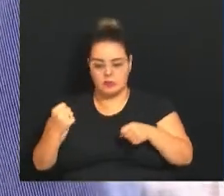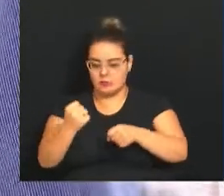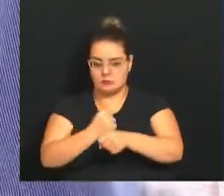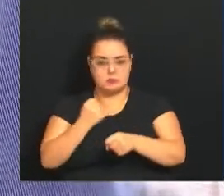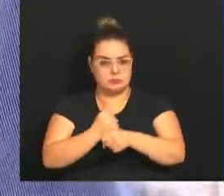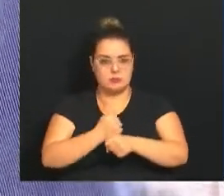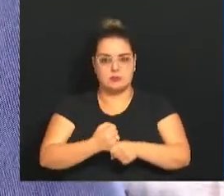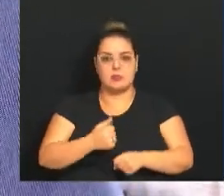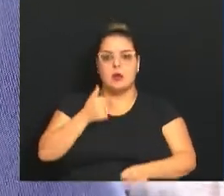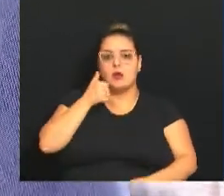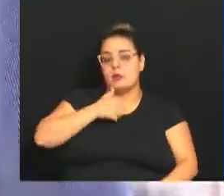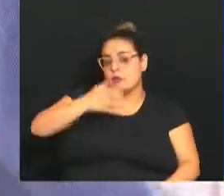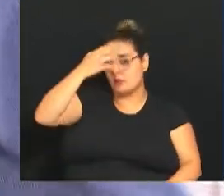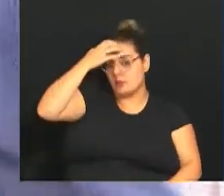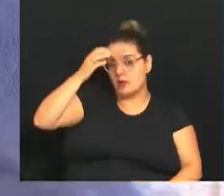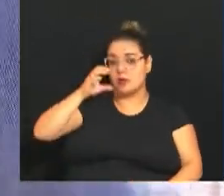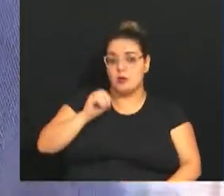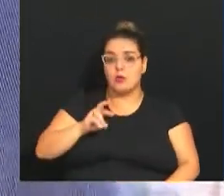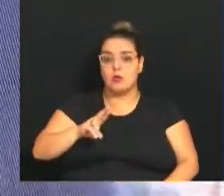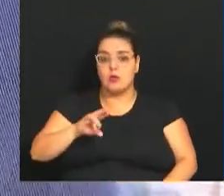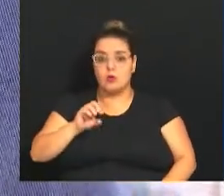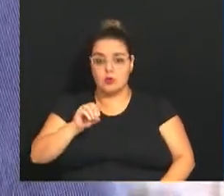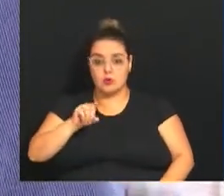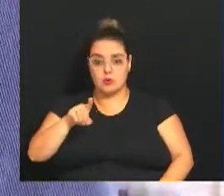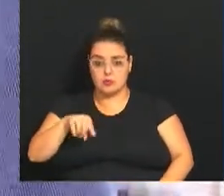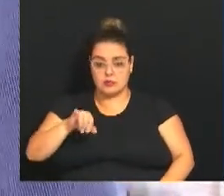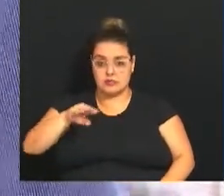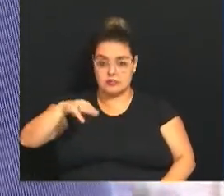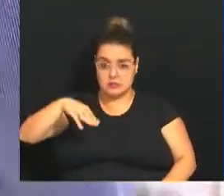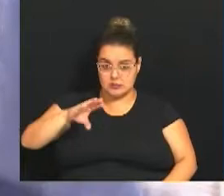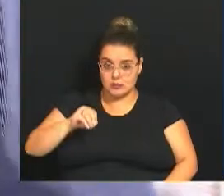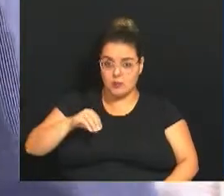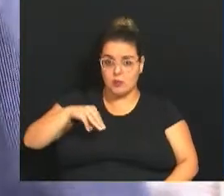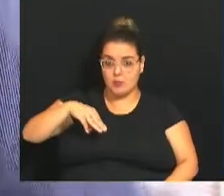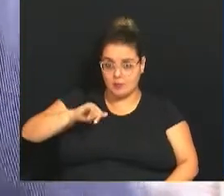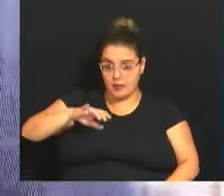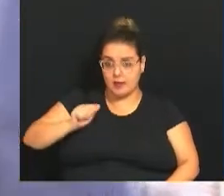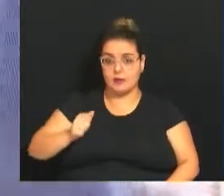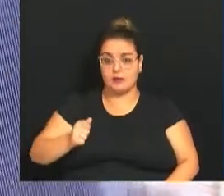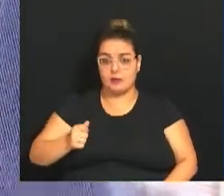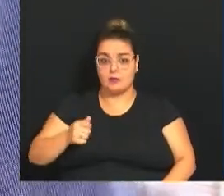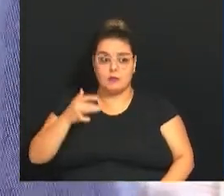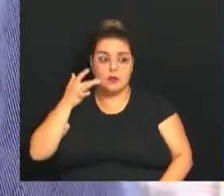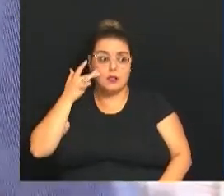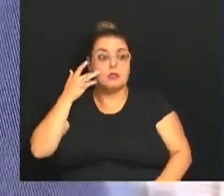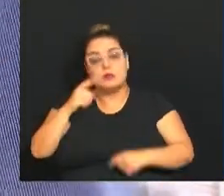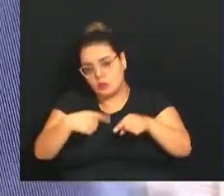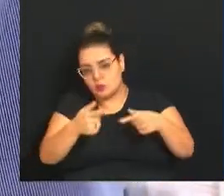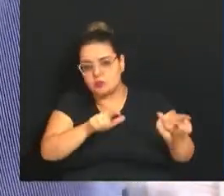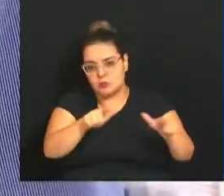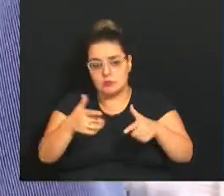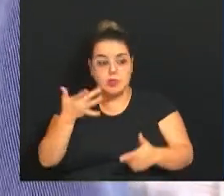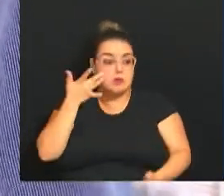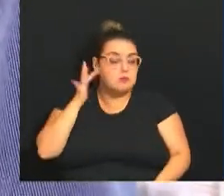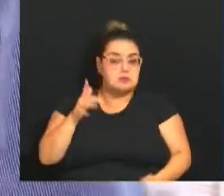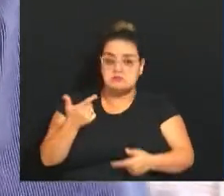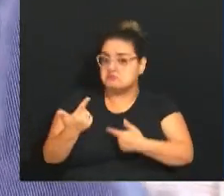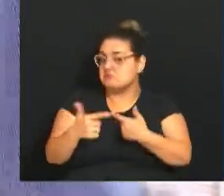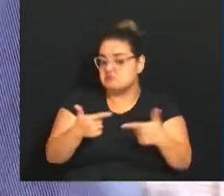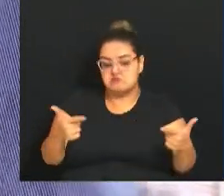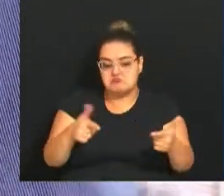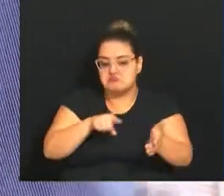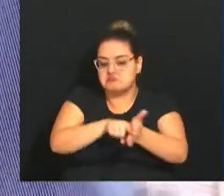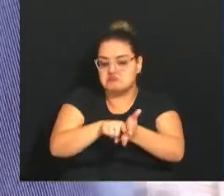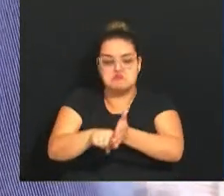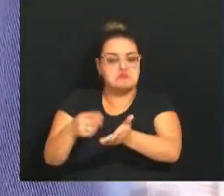do Oeste, no Orozimbo Maia, por exemplo, e outros lugares também. Mas não sabia quais obras, não tinha projeto, não tinha um estudo aprofundado. E a